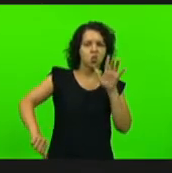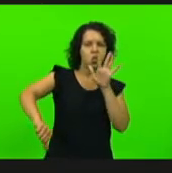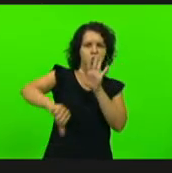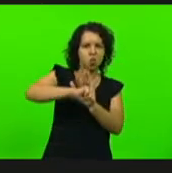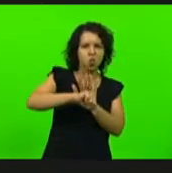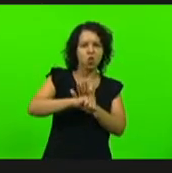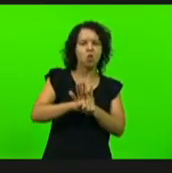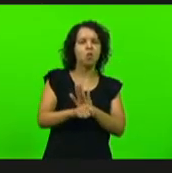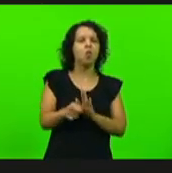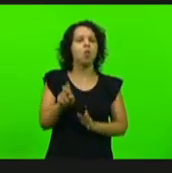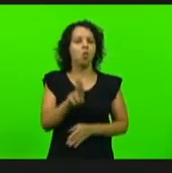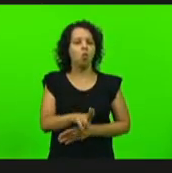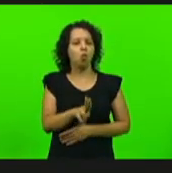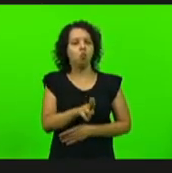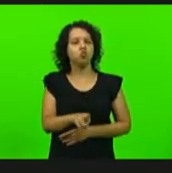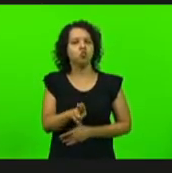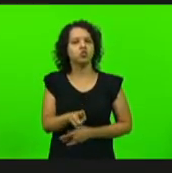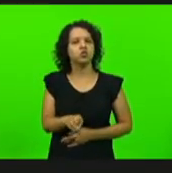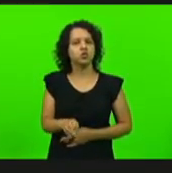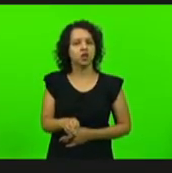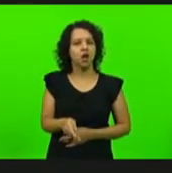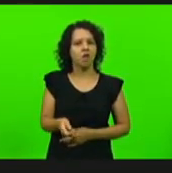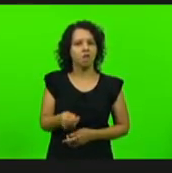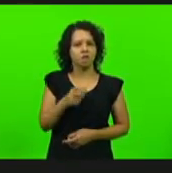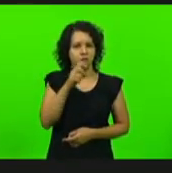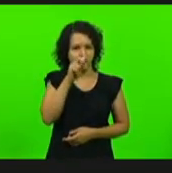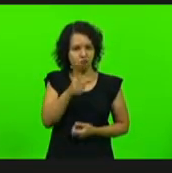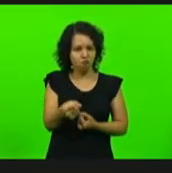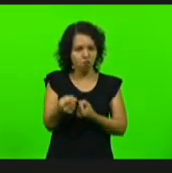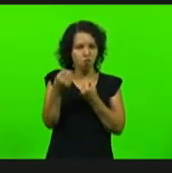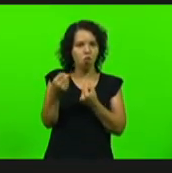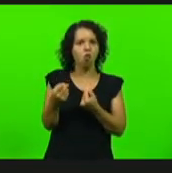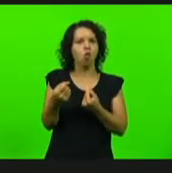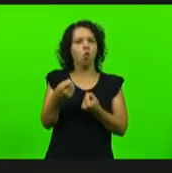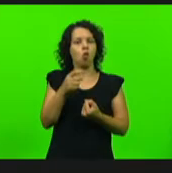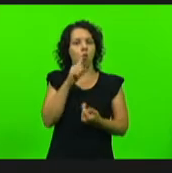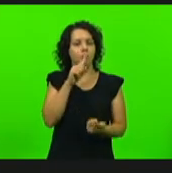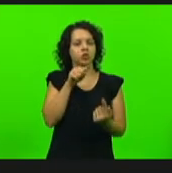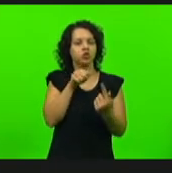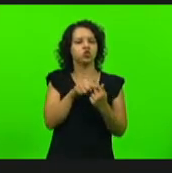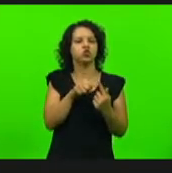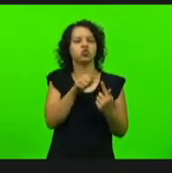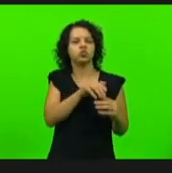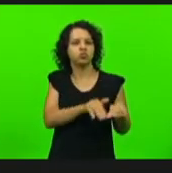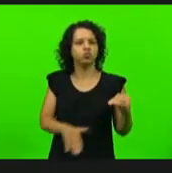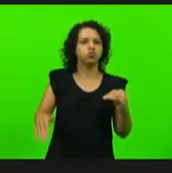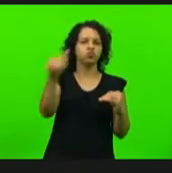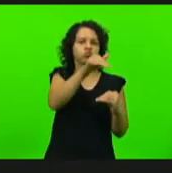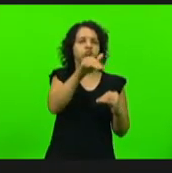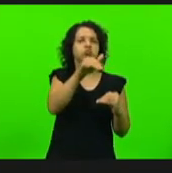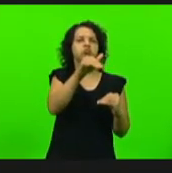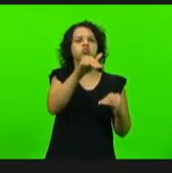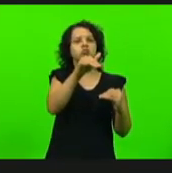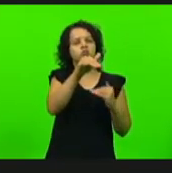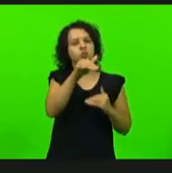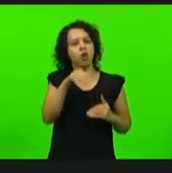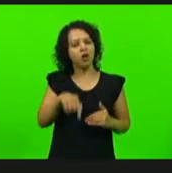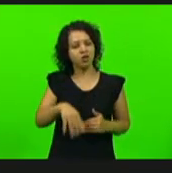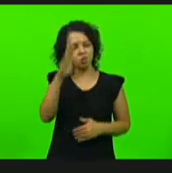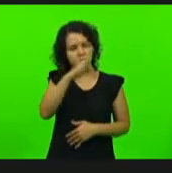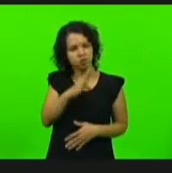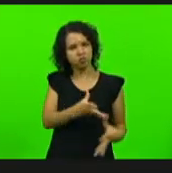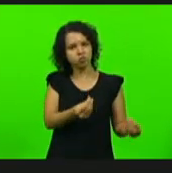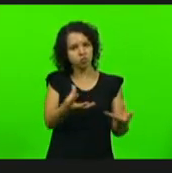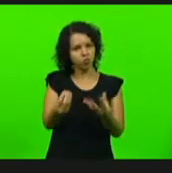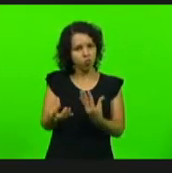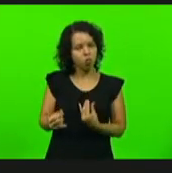usa da força para colocar os seus objetivos acima do mundo. Não sei por que temos tantos no Brasil, mas,